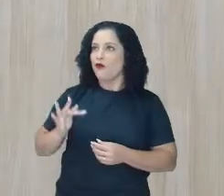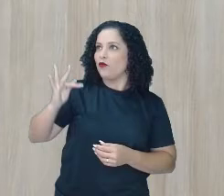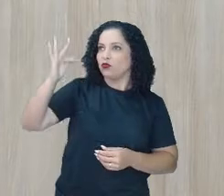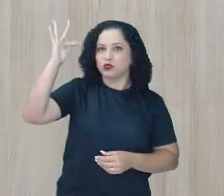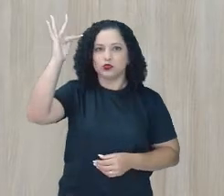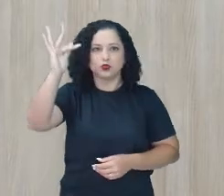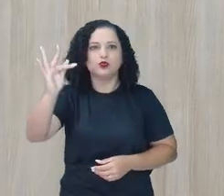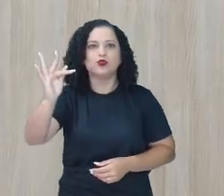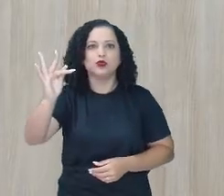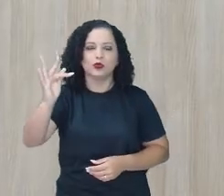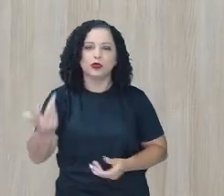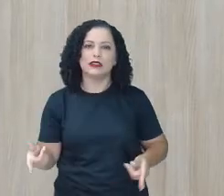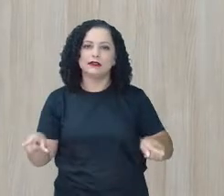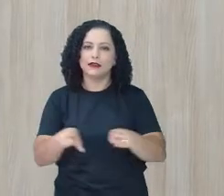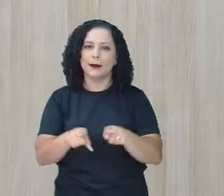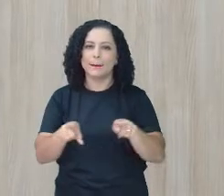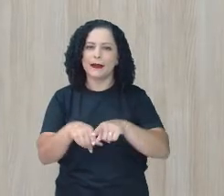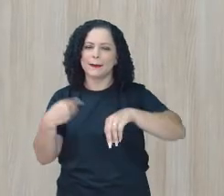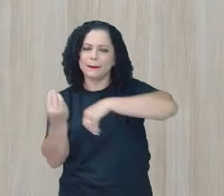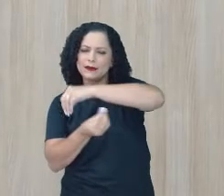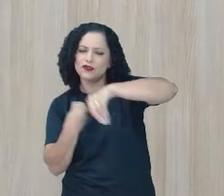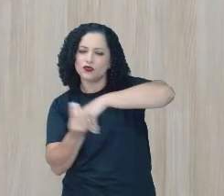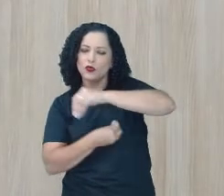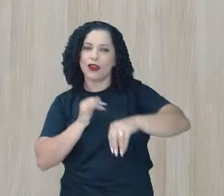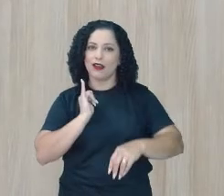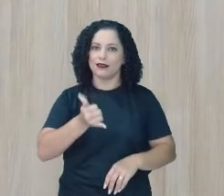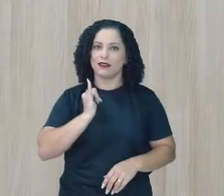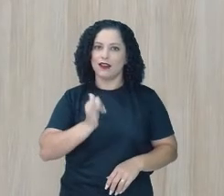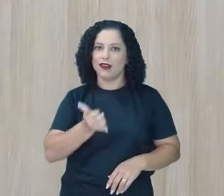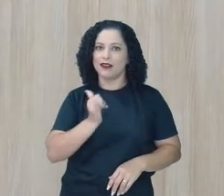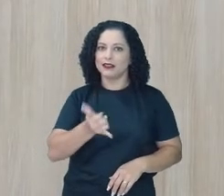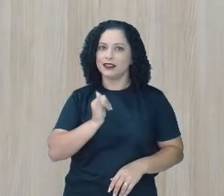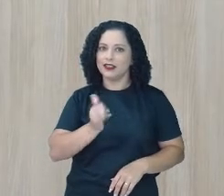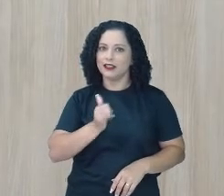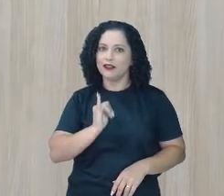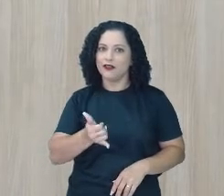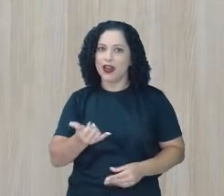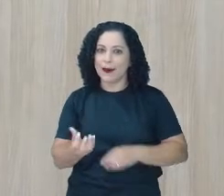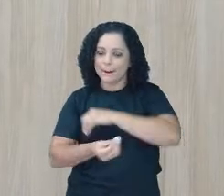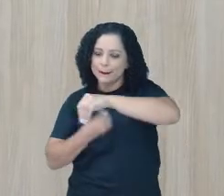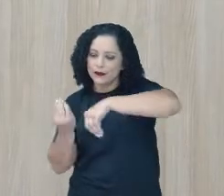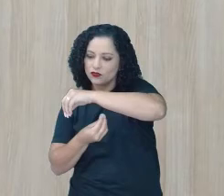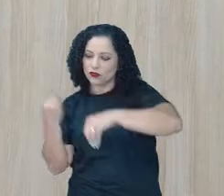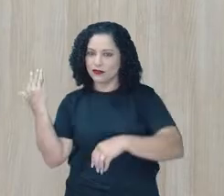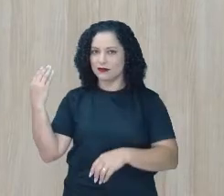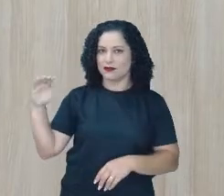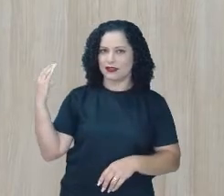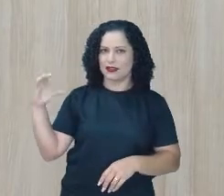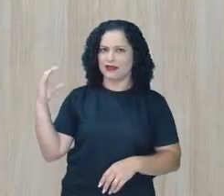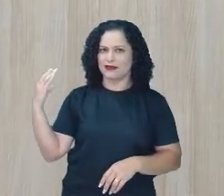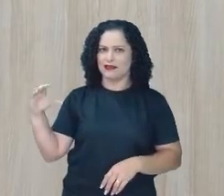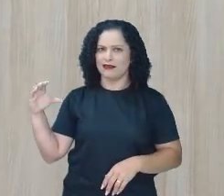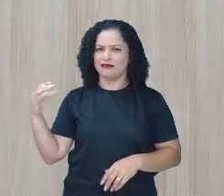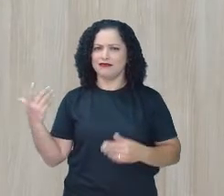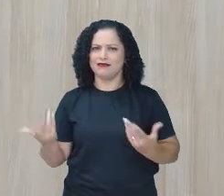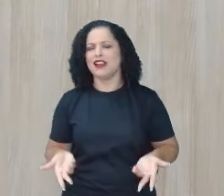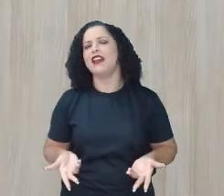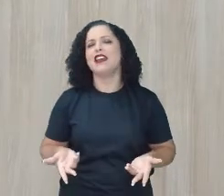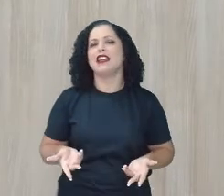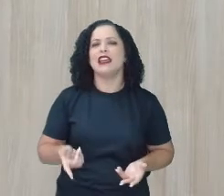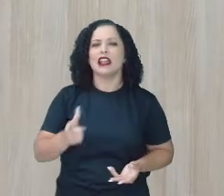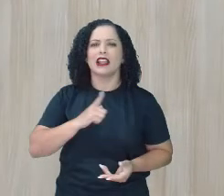e também mistura a narrativa de ficção com a ciência. Então, a ficção científica, ela sempre tem